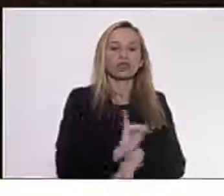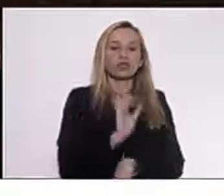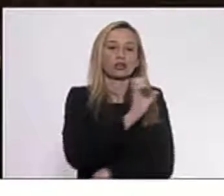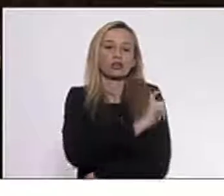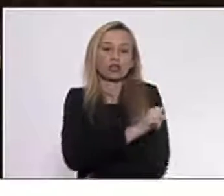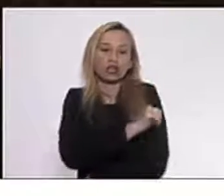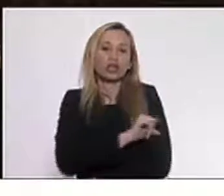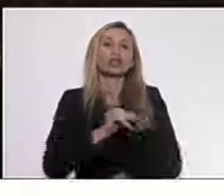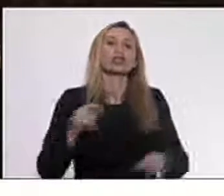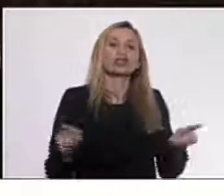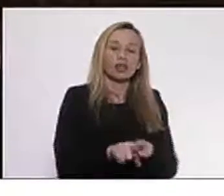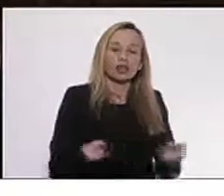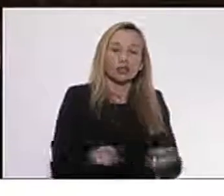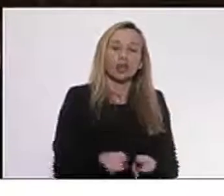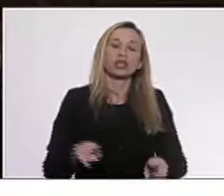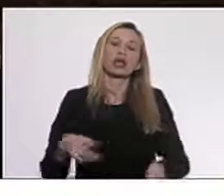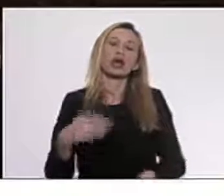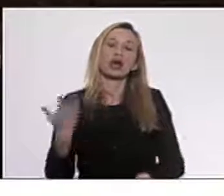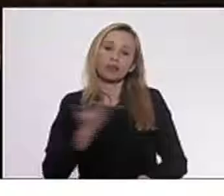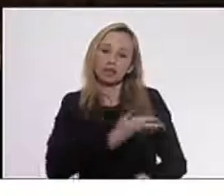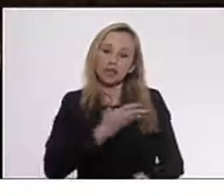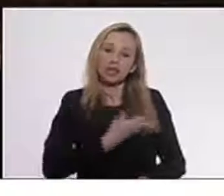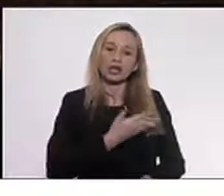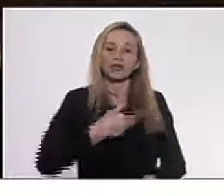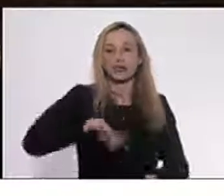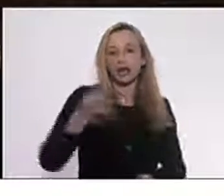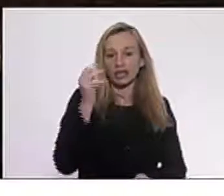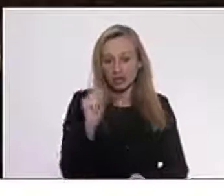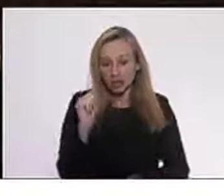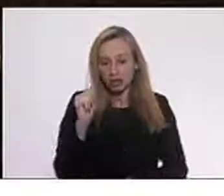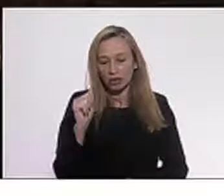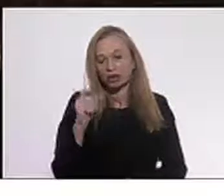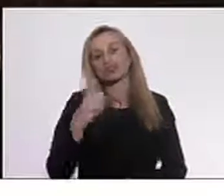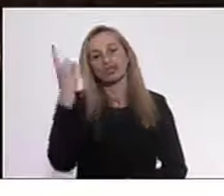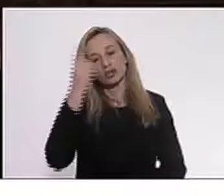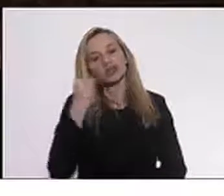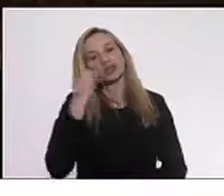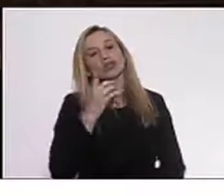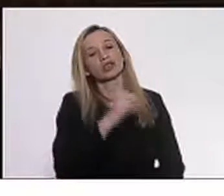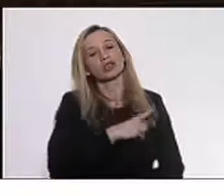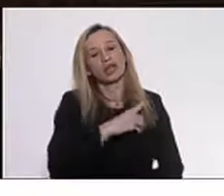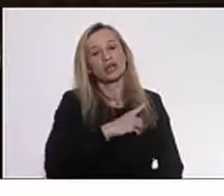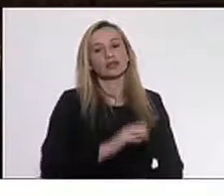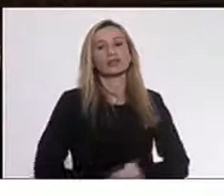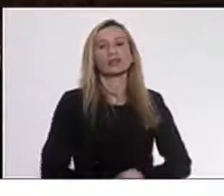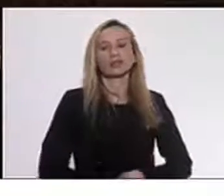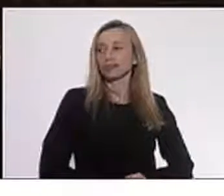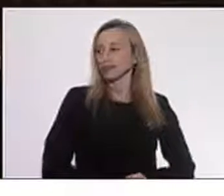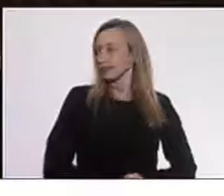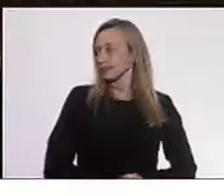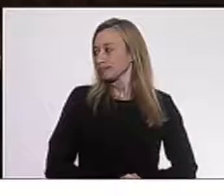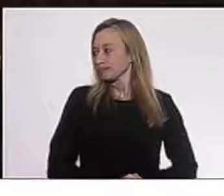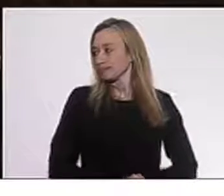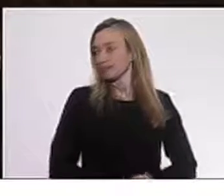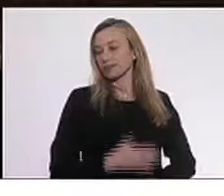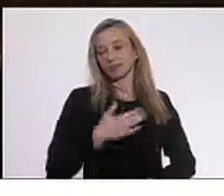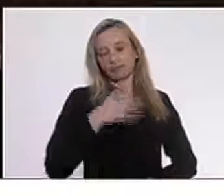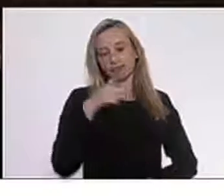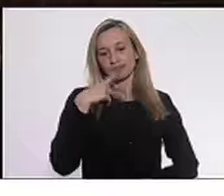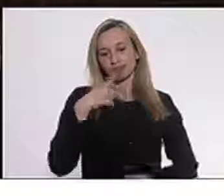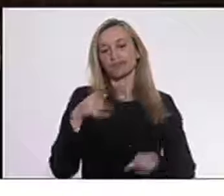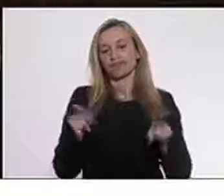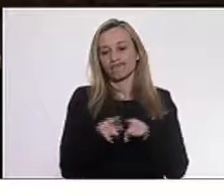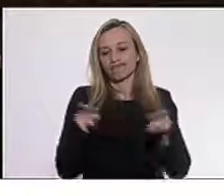e também da nossa querida companheira deputada delegada Marta Rocha. A minha fala também